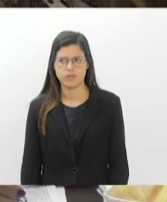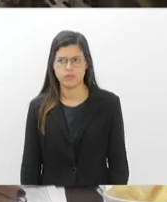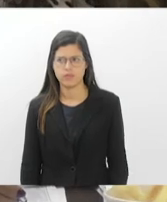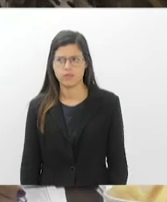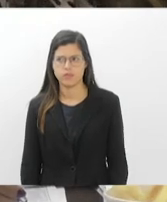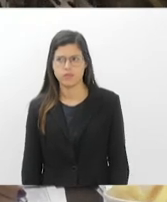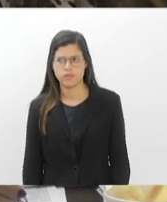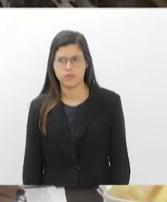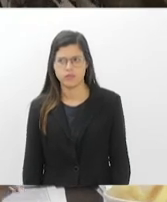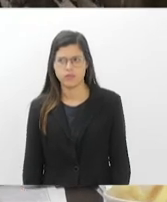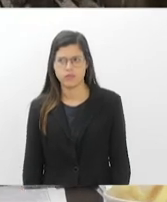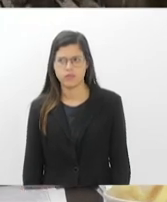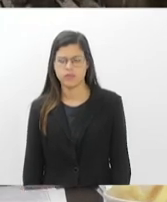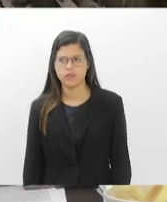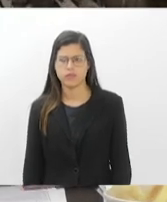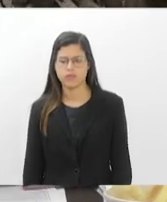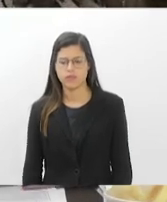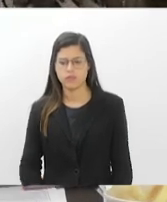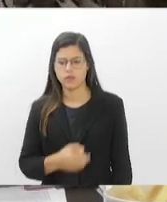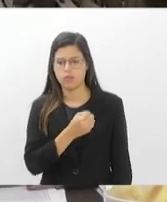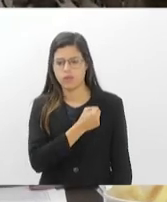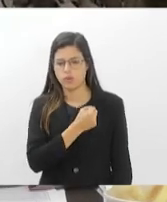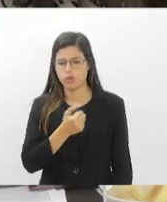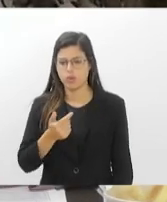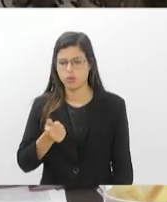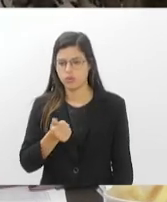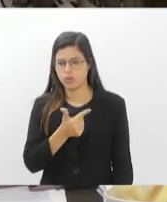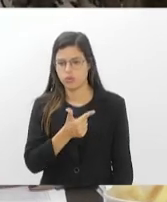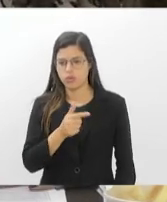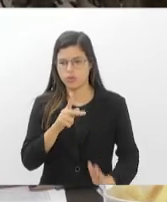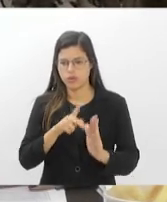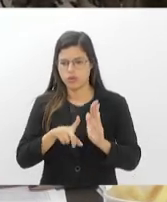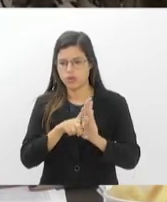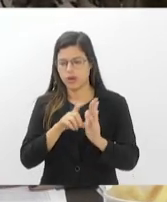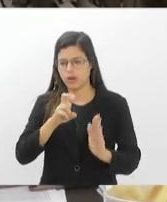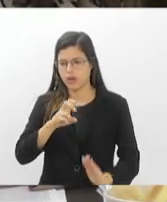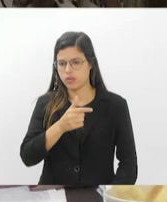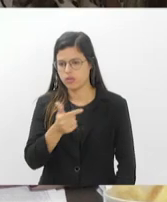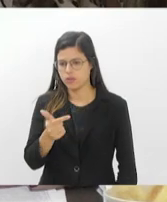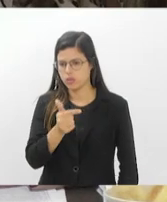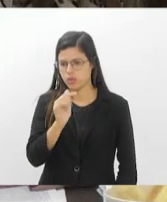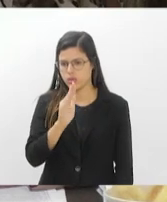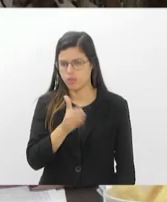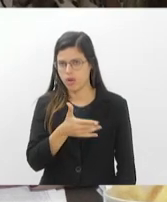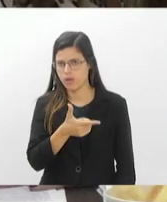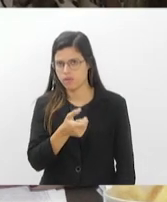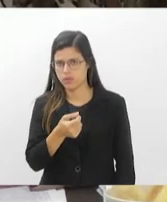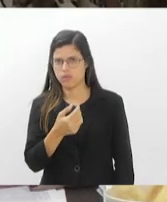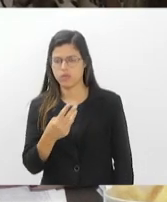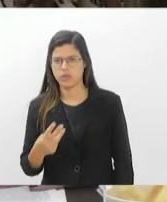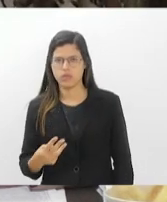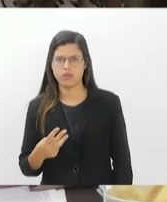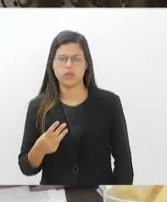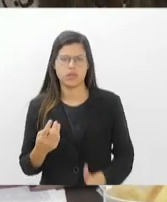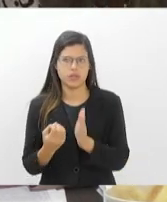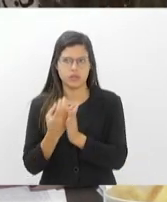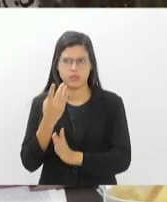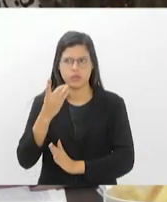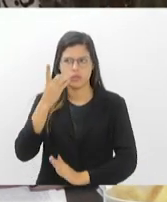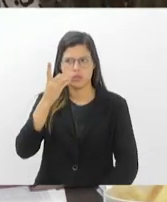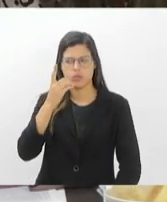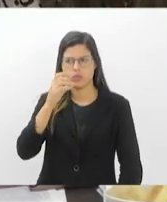igual. Item 12 da pauta, o projeto de lei número 522/2023, de autoria do deputado Dr.